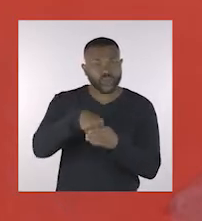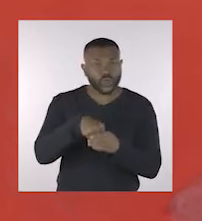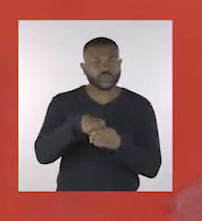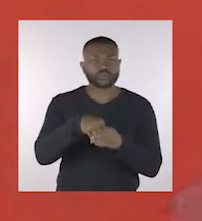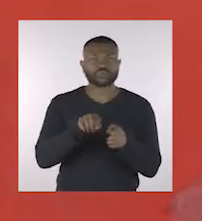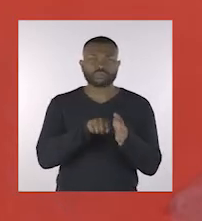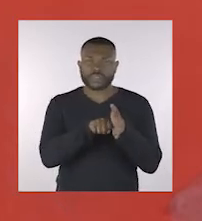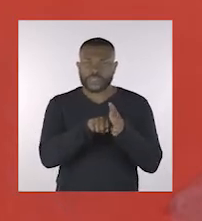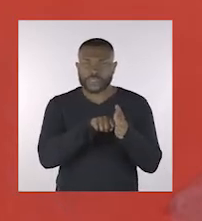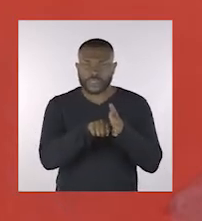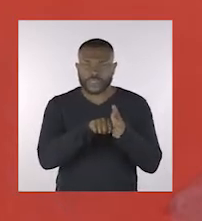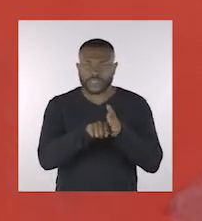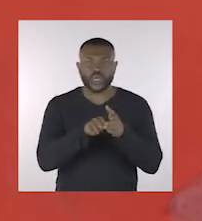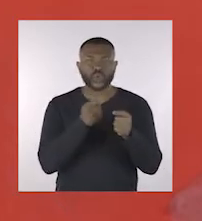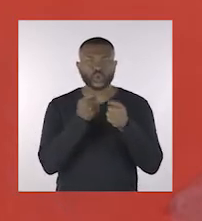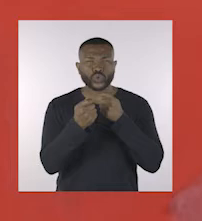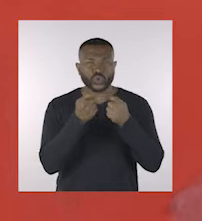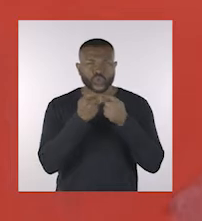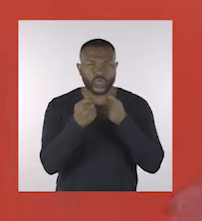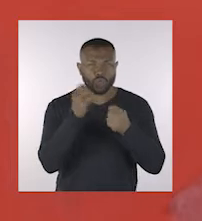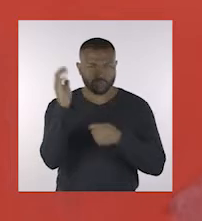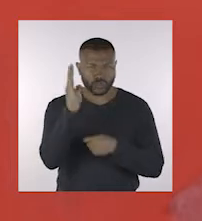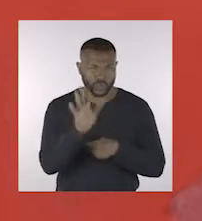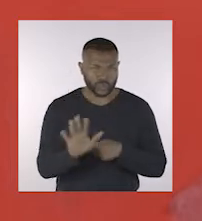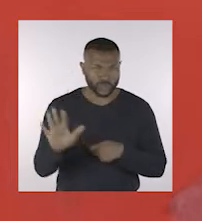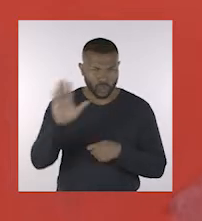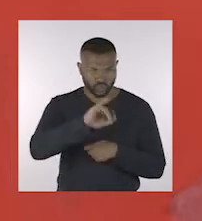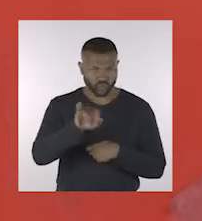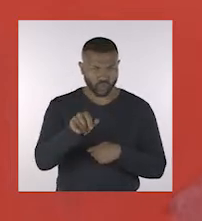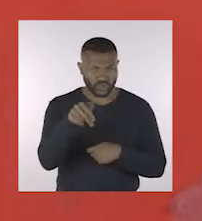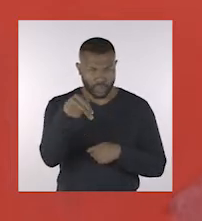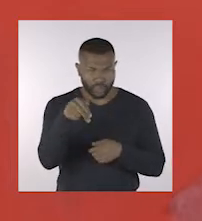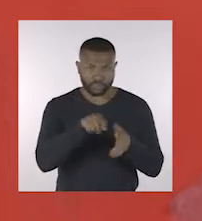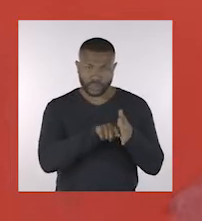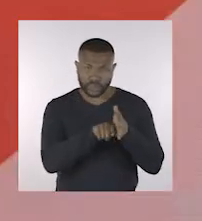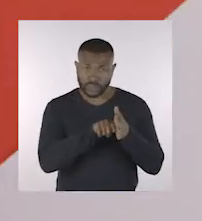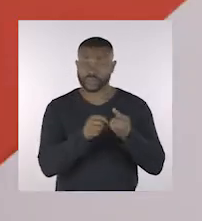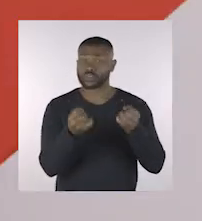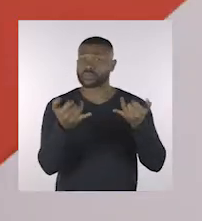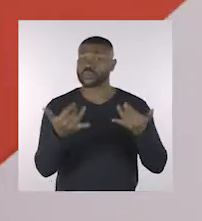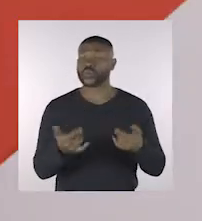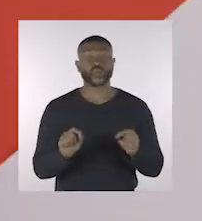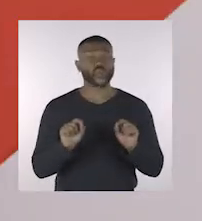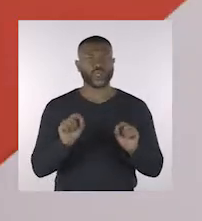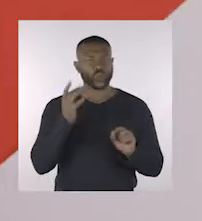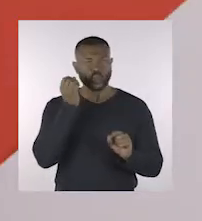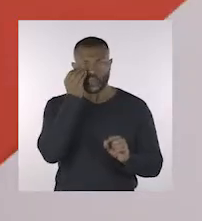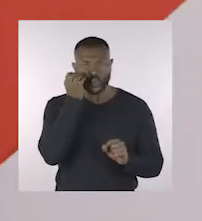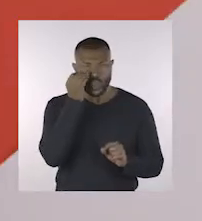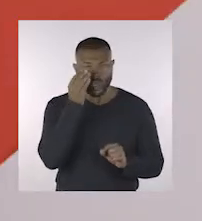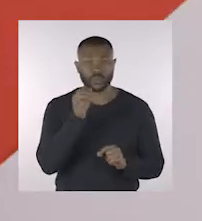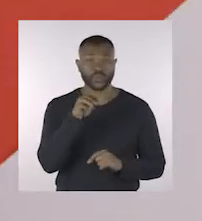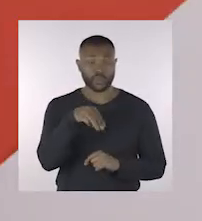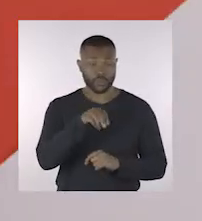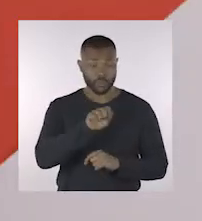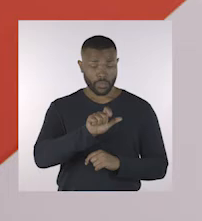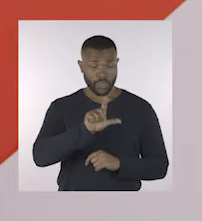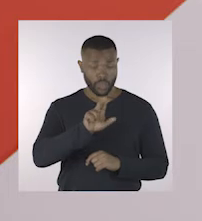Nacional é pesquisa agora eu não sei se foi do IBOPE do Datafolha ou dos dois colocou o seguinte é